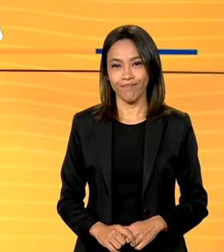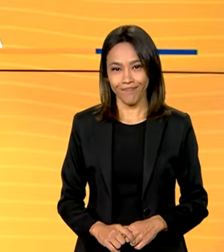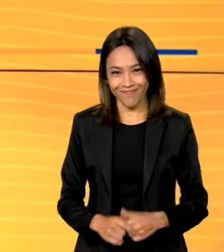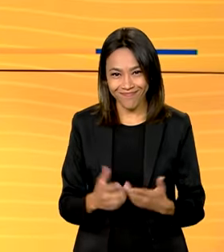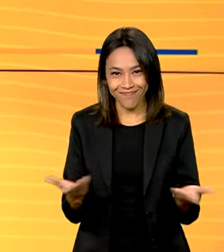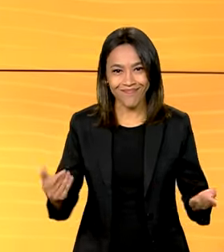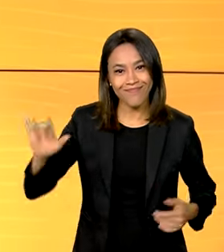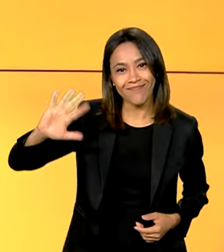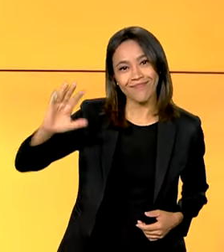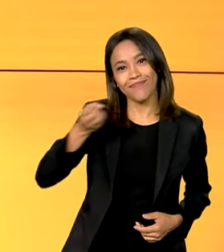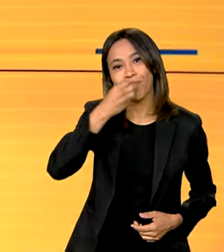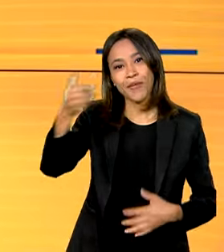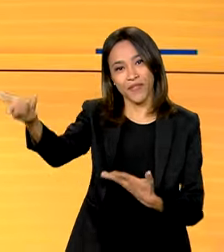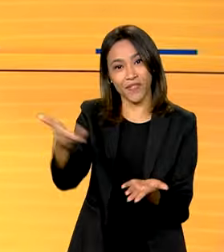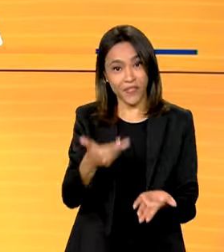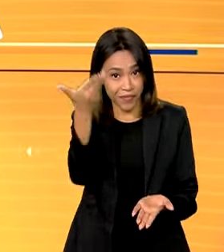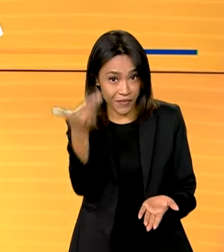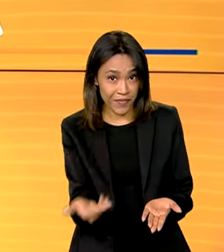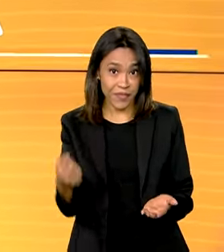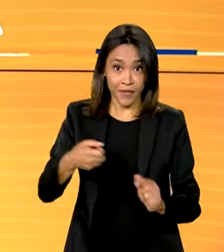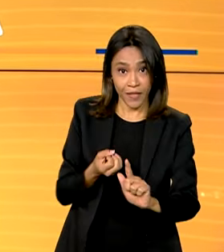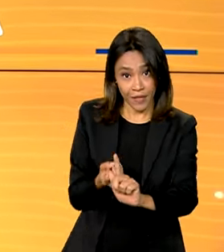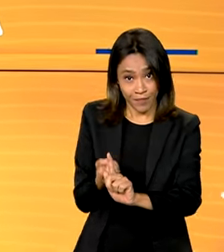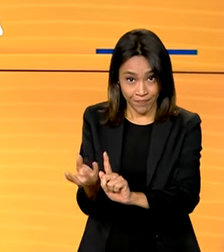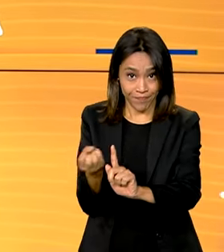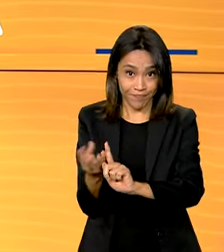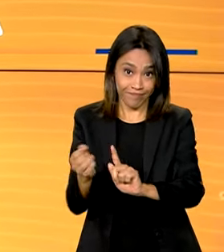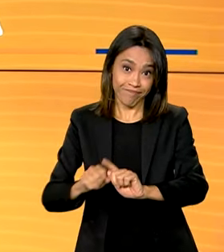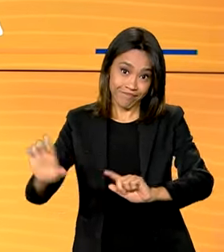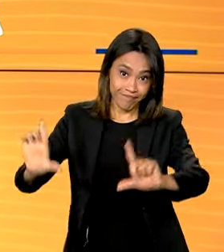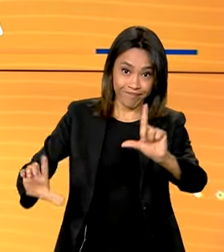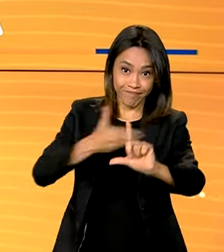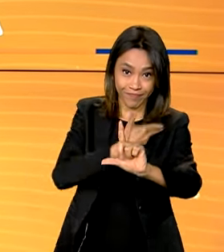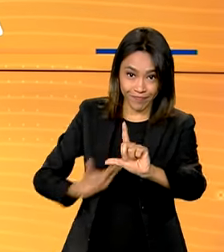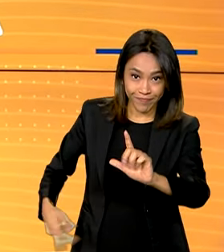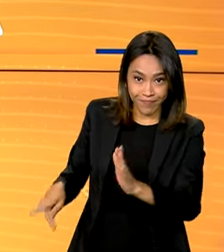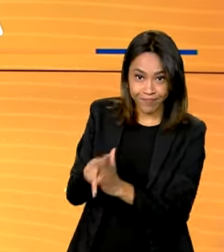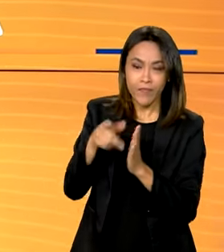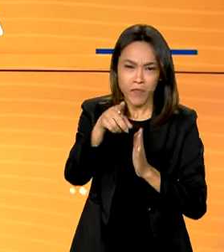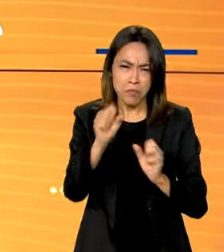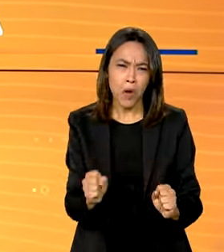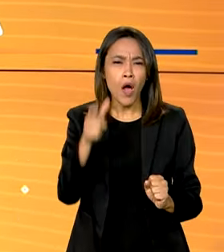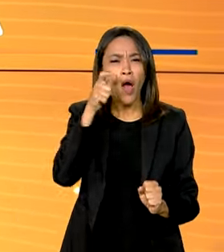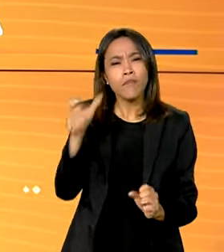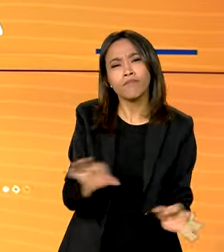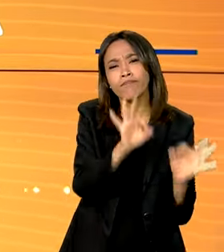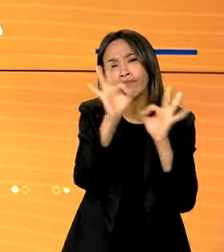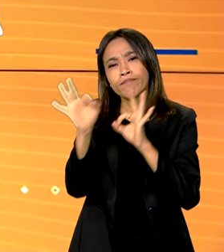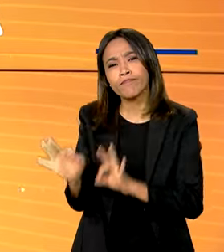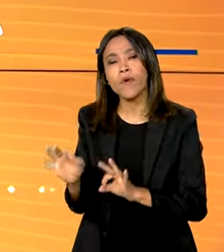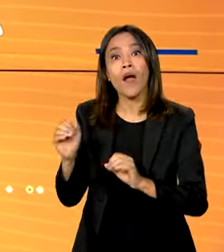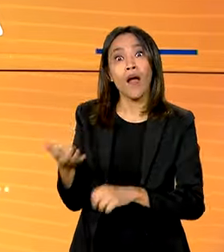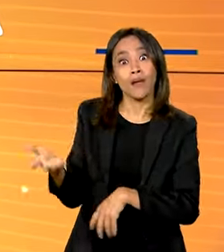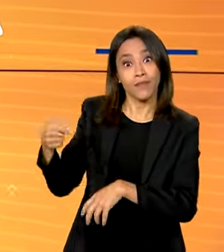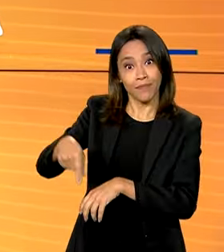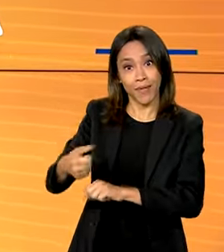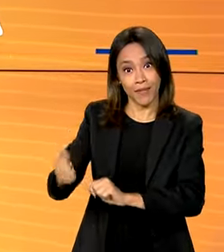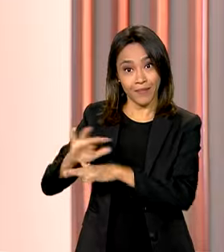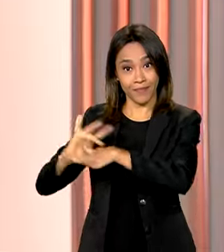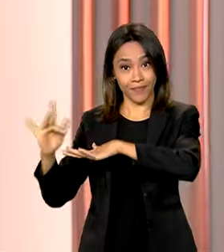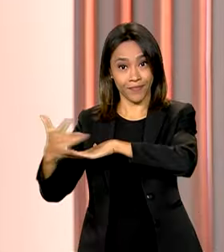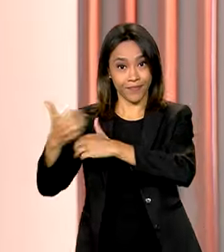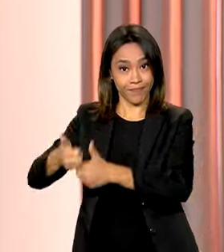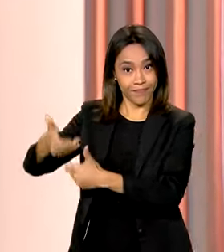Olá, seja muito bem-vindo ao canal GOV. Lembrando que você pode nos acompanhar também ao vivo pelas redes sociais.